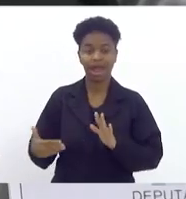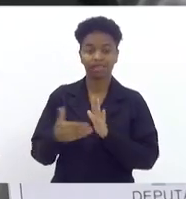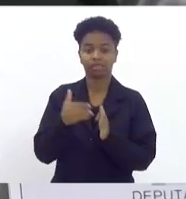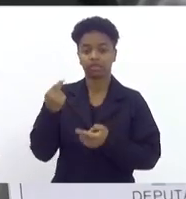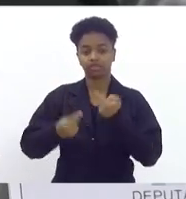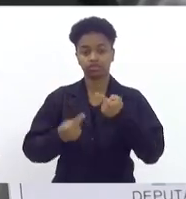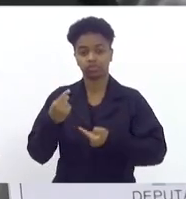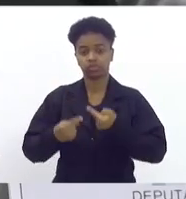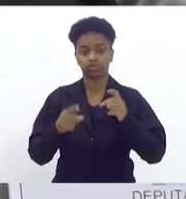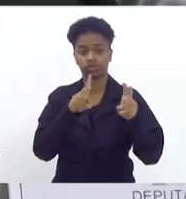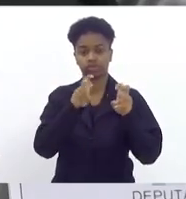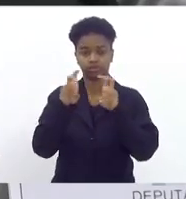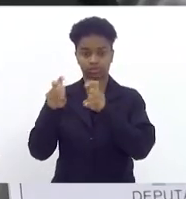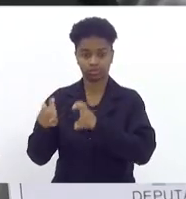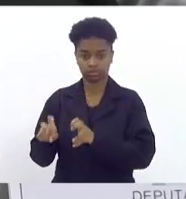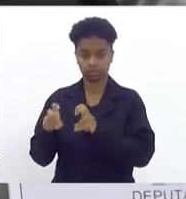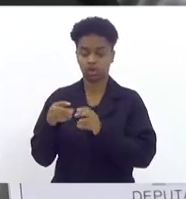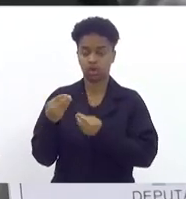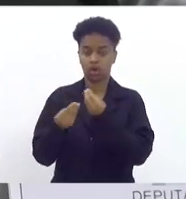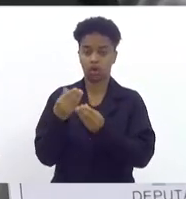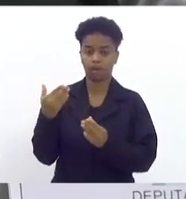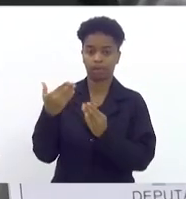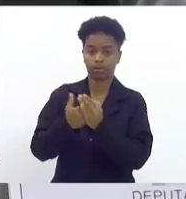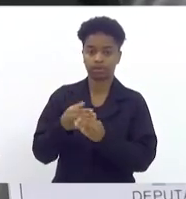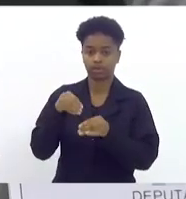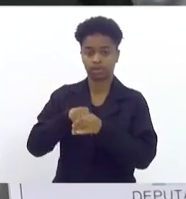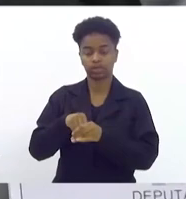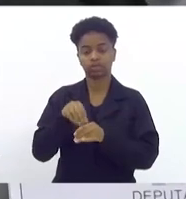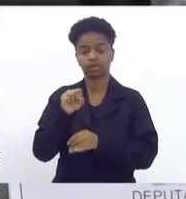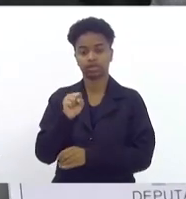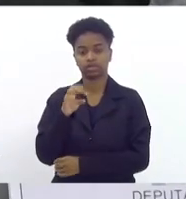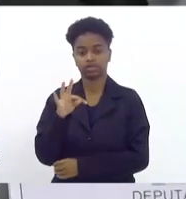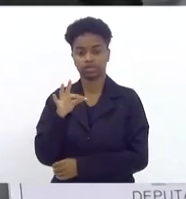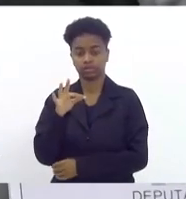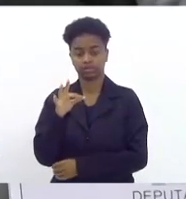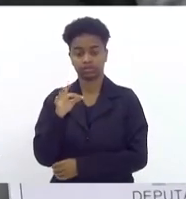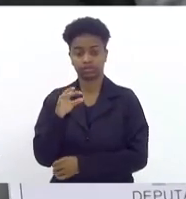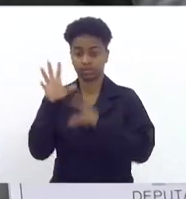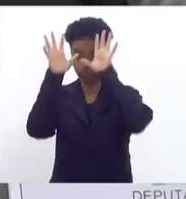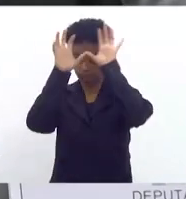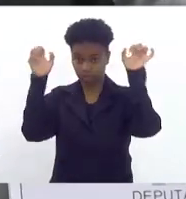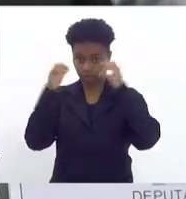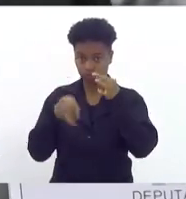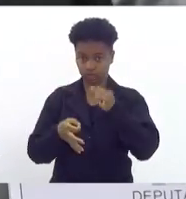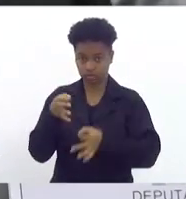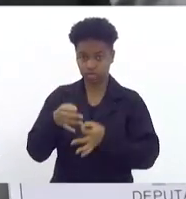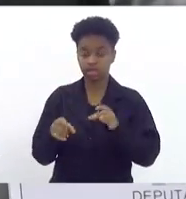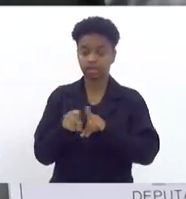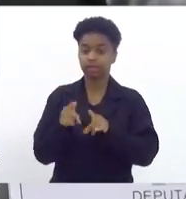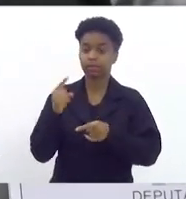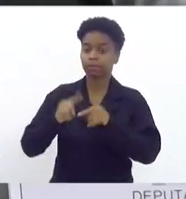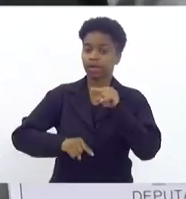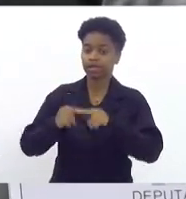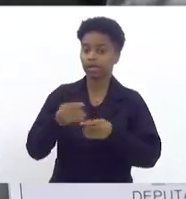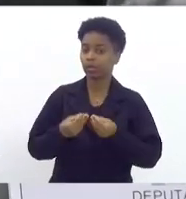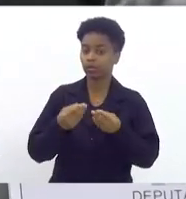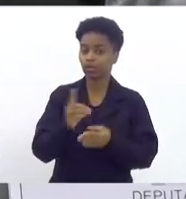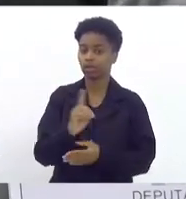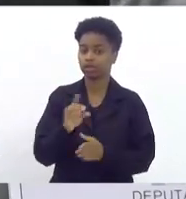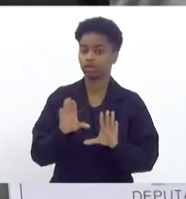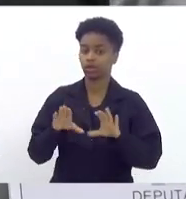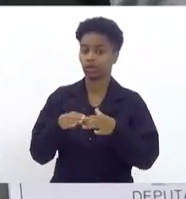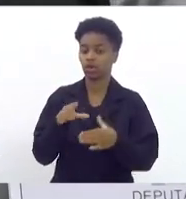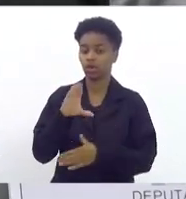discussão da matéria do processo no Tribunal de Justiça. Também não foi entregue o mesmo material à